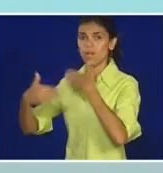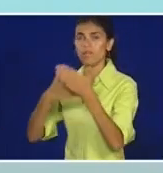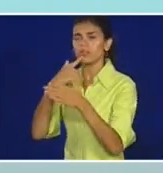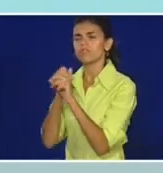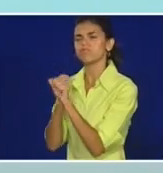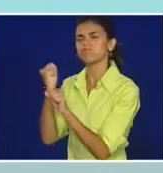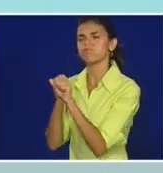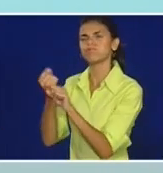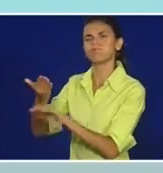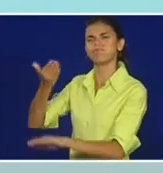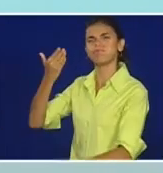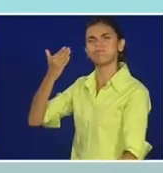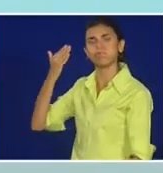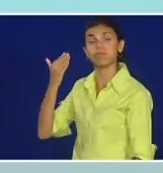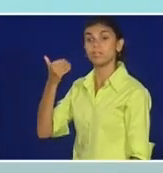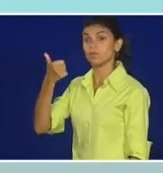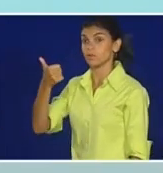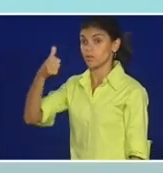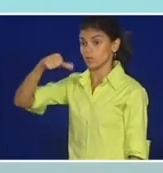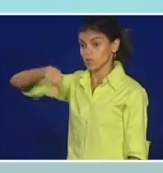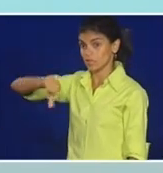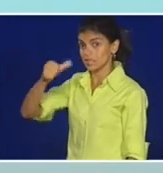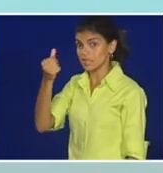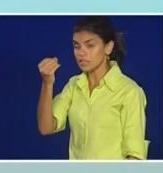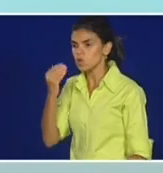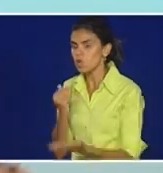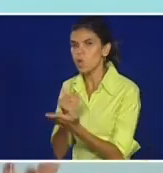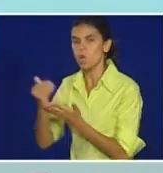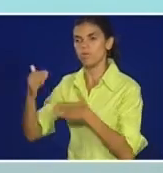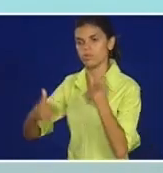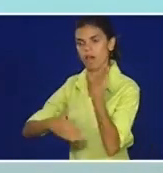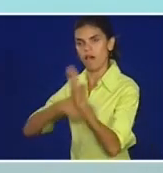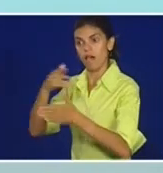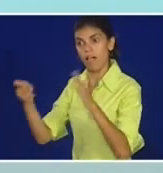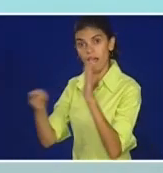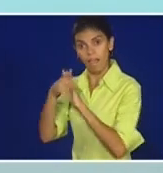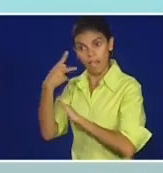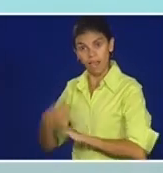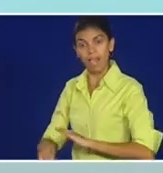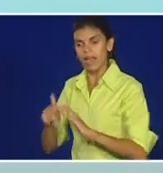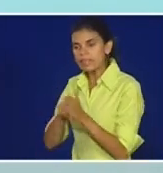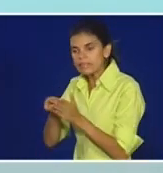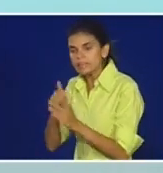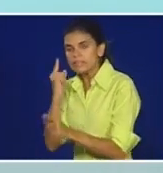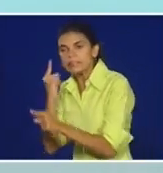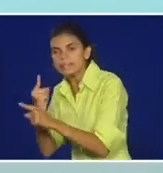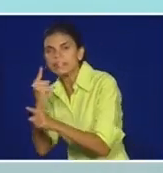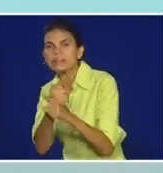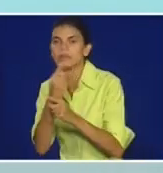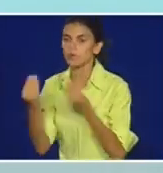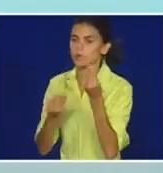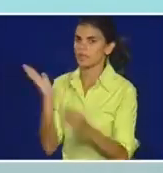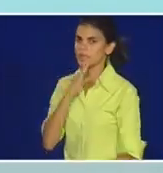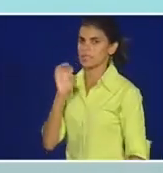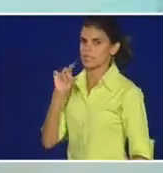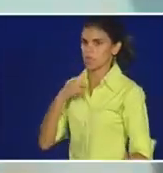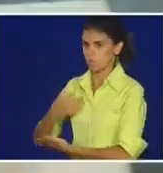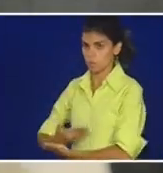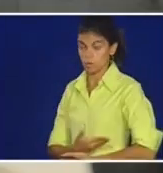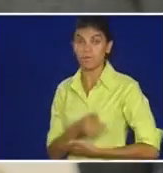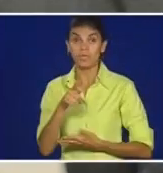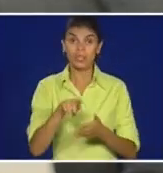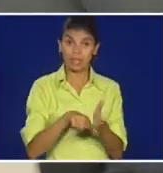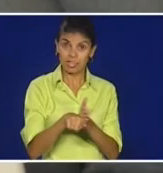nova. Já na década de 60, foram lançados os primeiros programas desse instituto com relação ao diagnóstico